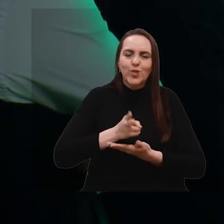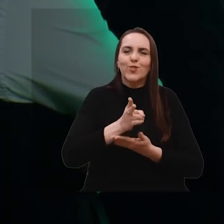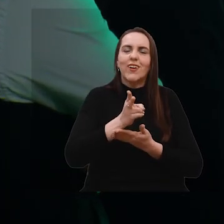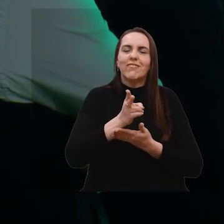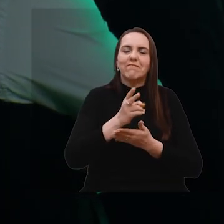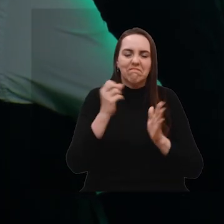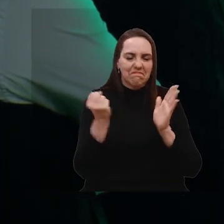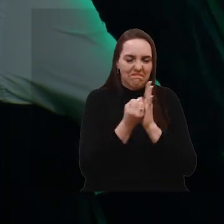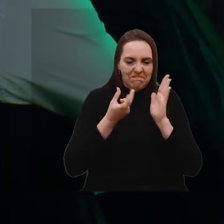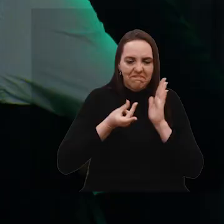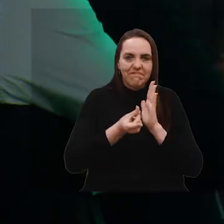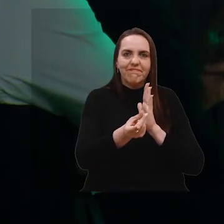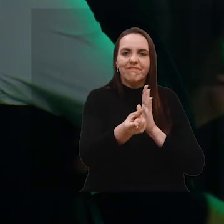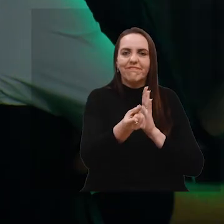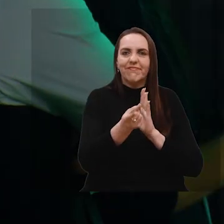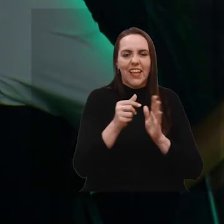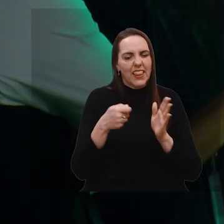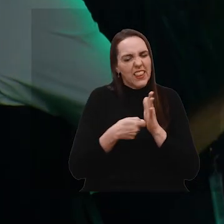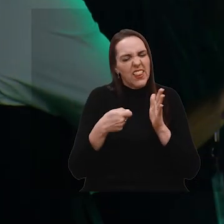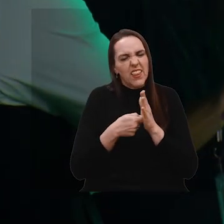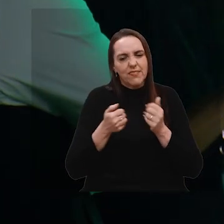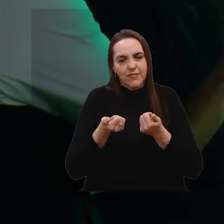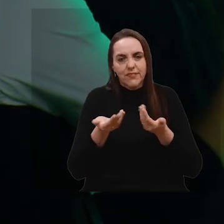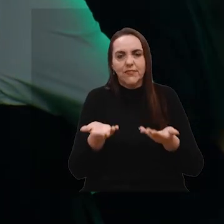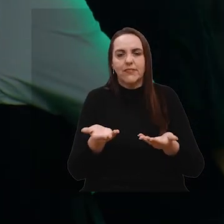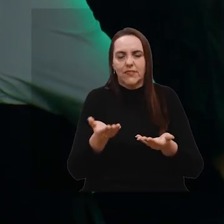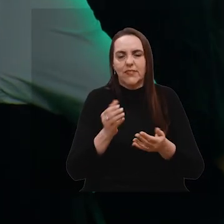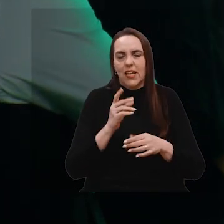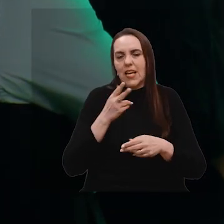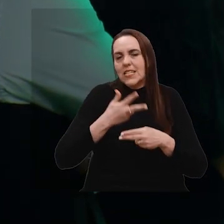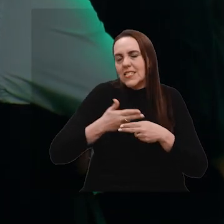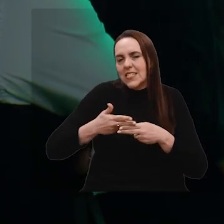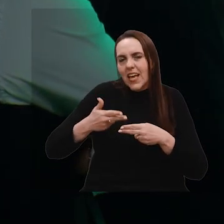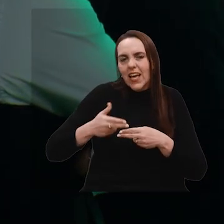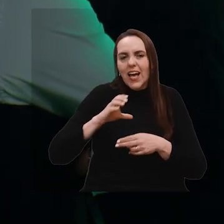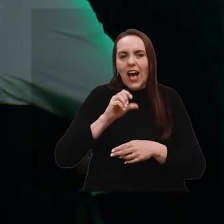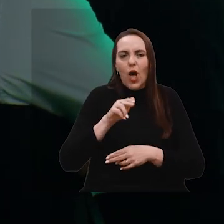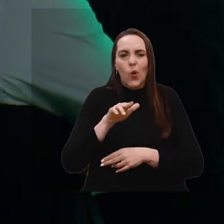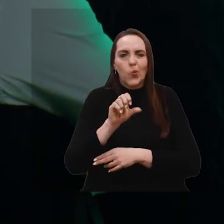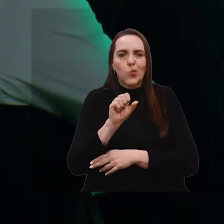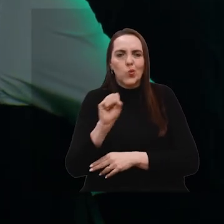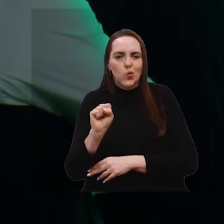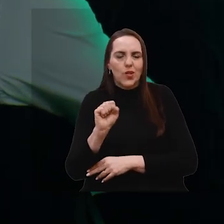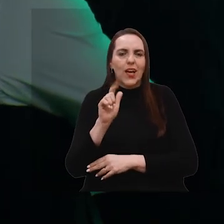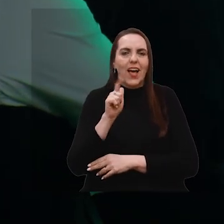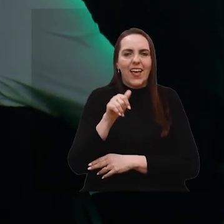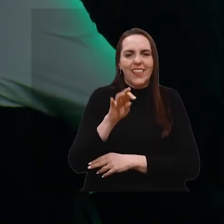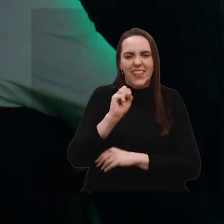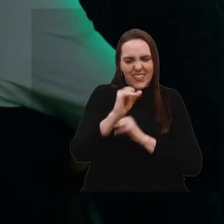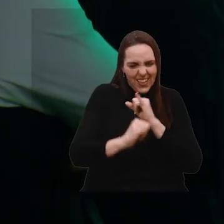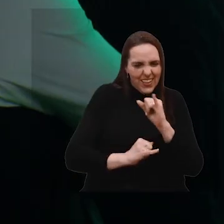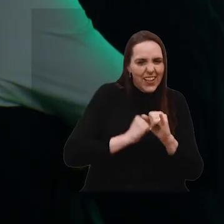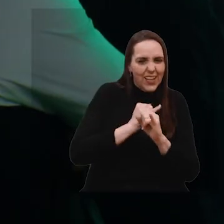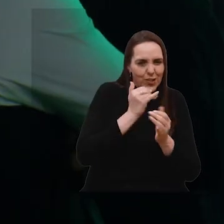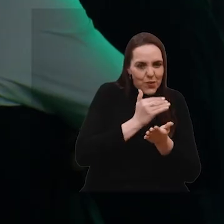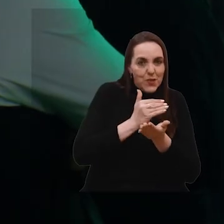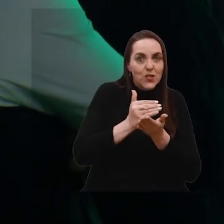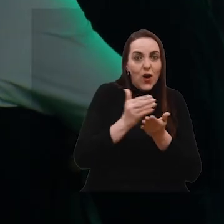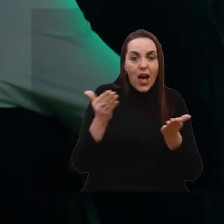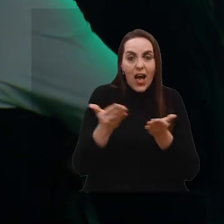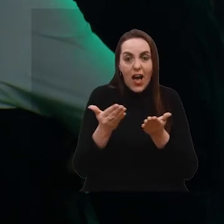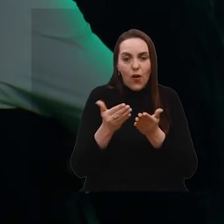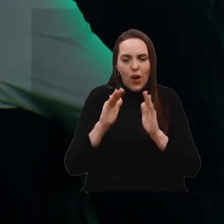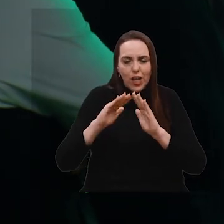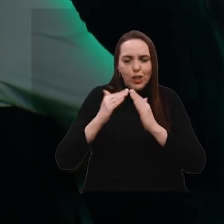que continue. E esse legado que a gente tenta deixar com o Caos e Gaitas, contando essa história, primeiro